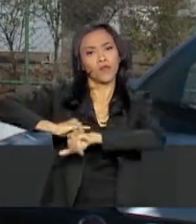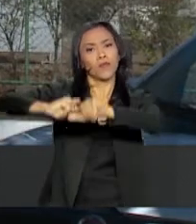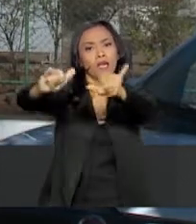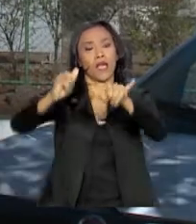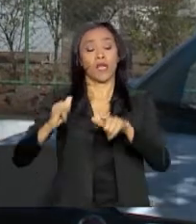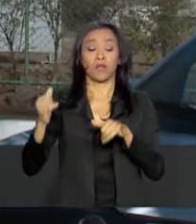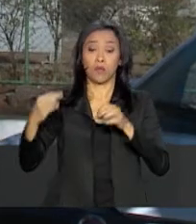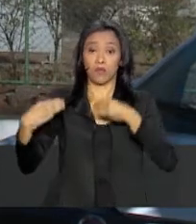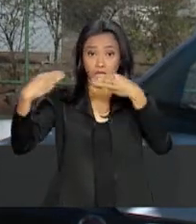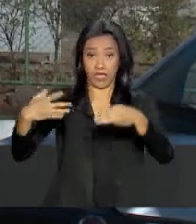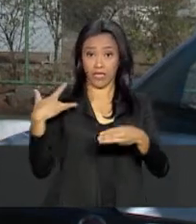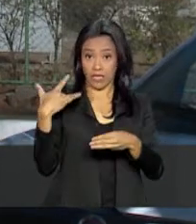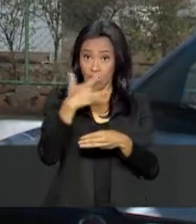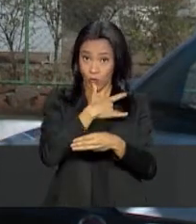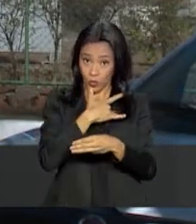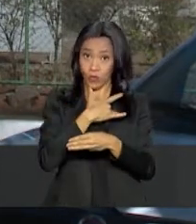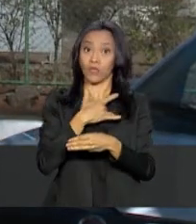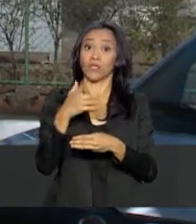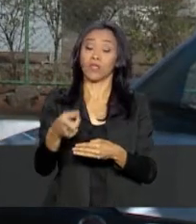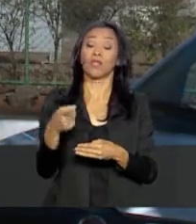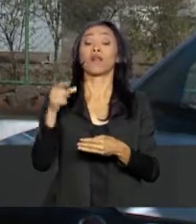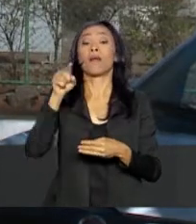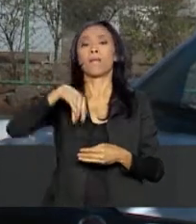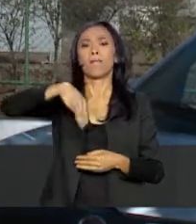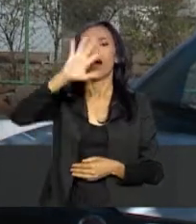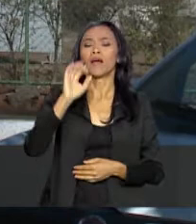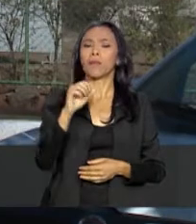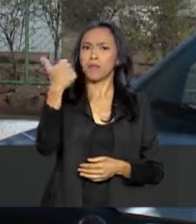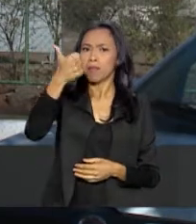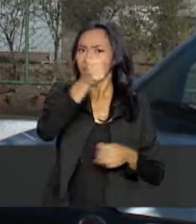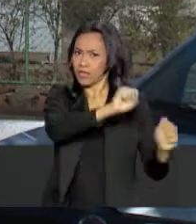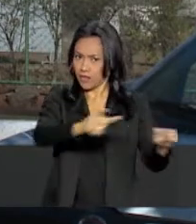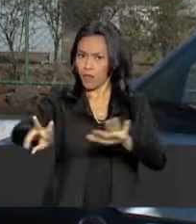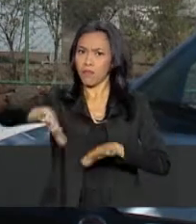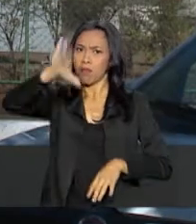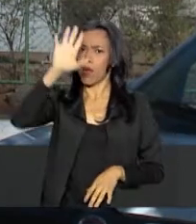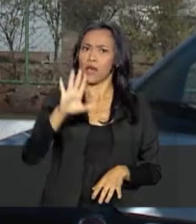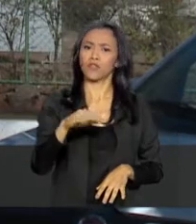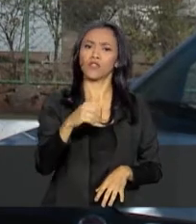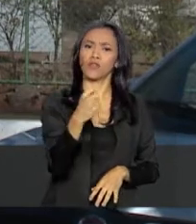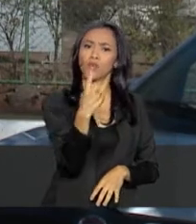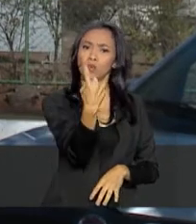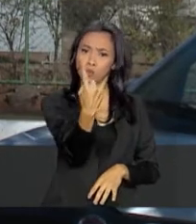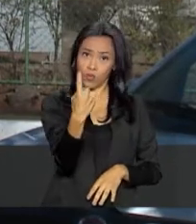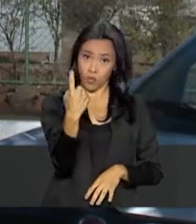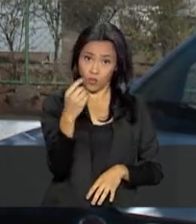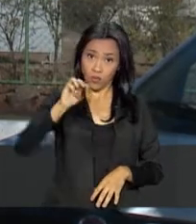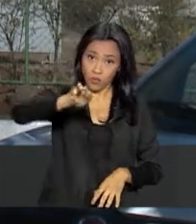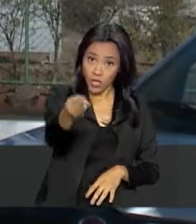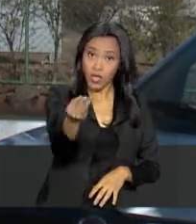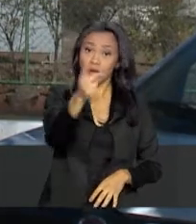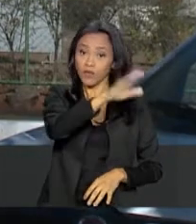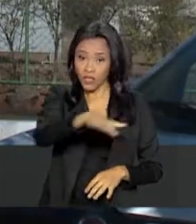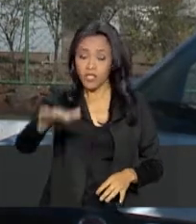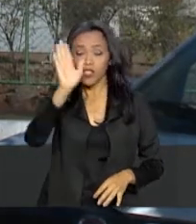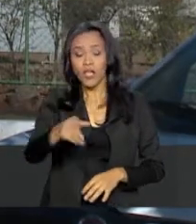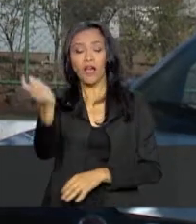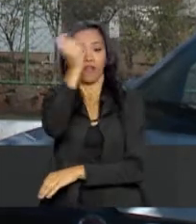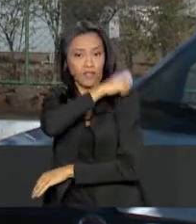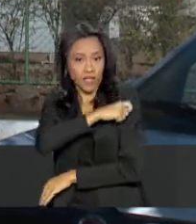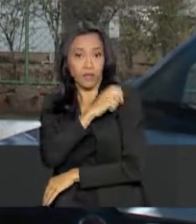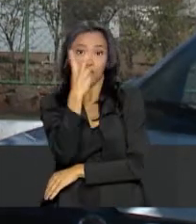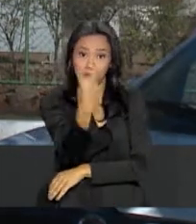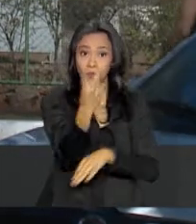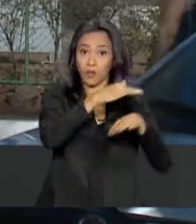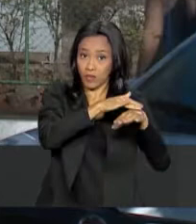na primeira semana de vacinação mais de um milhão de crianças foram imunizadas contra a poliomielite e um milhão e meio